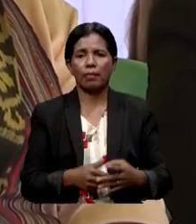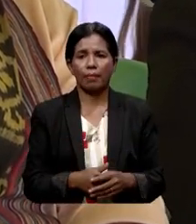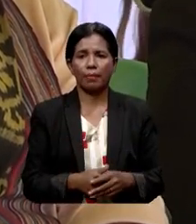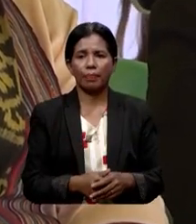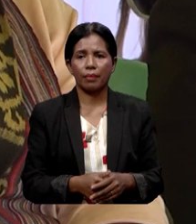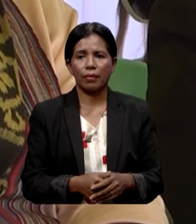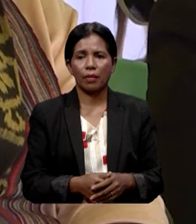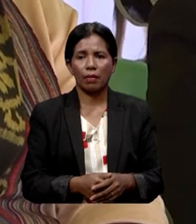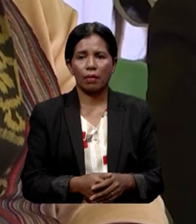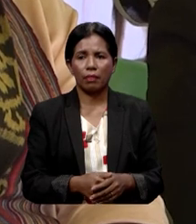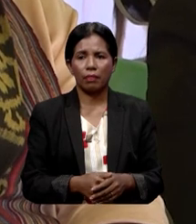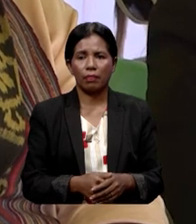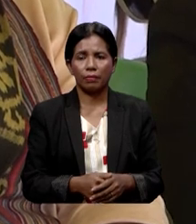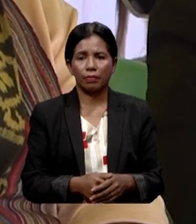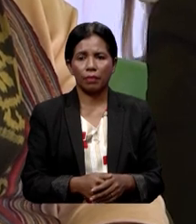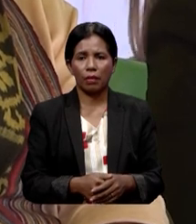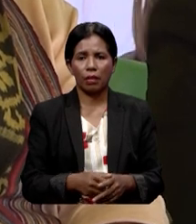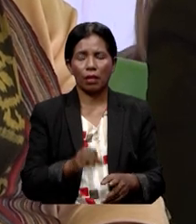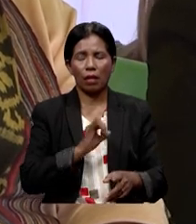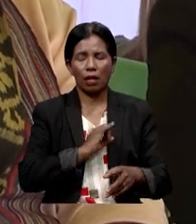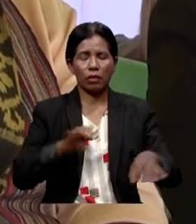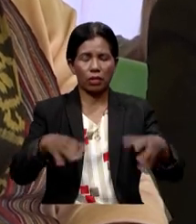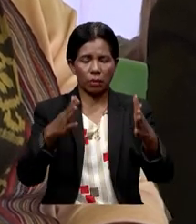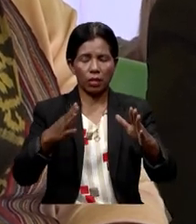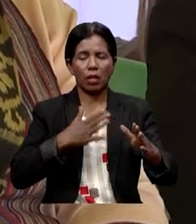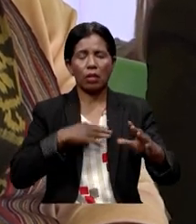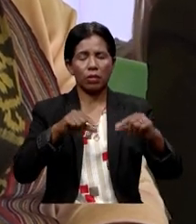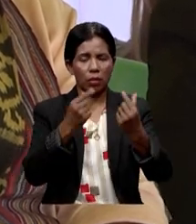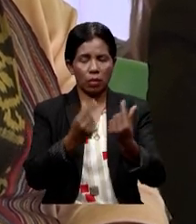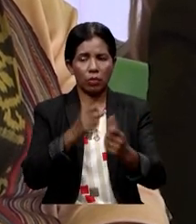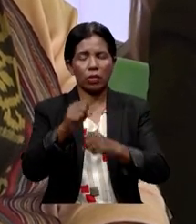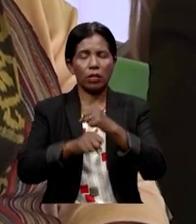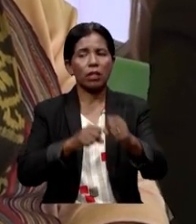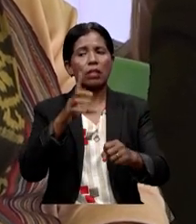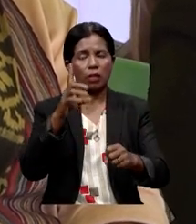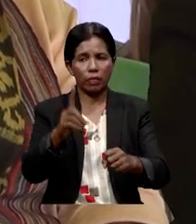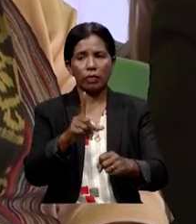E então, a minha staff, a equipa, a sociedade civil,